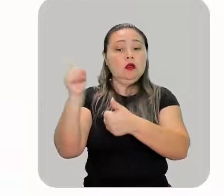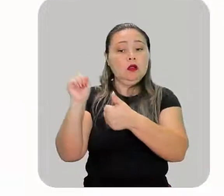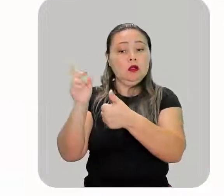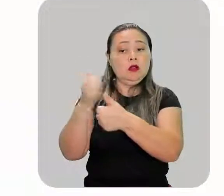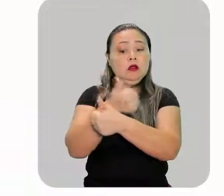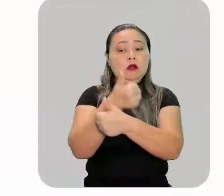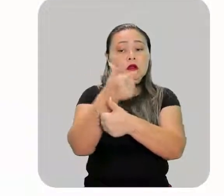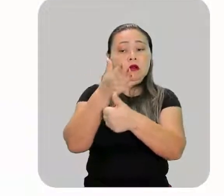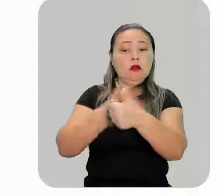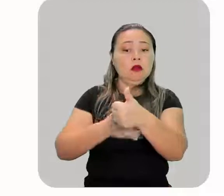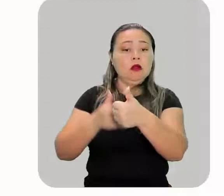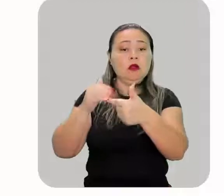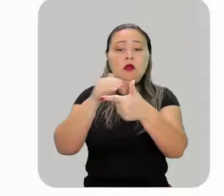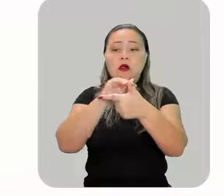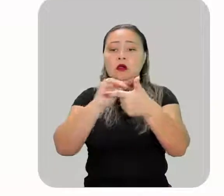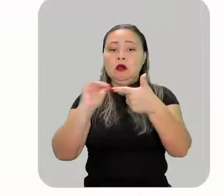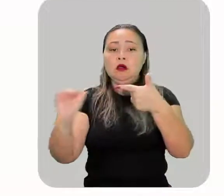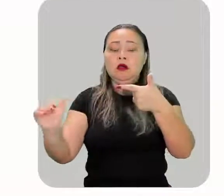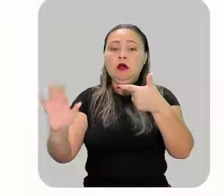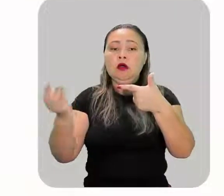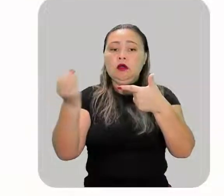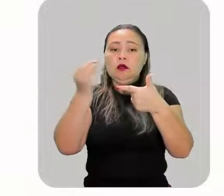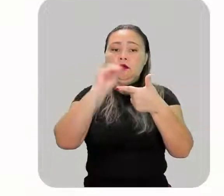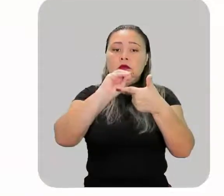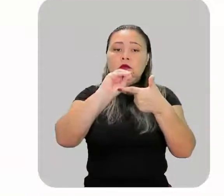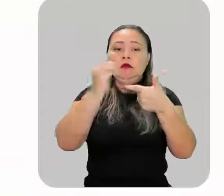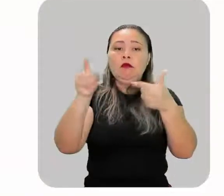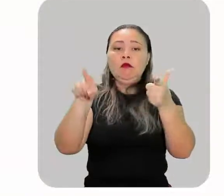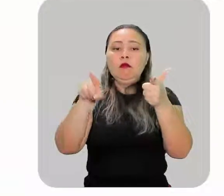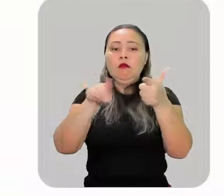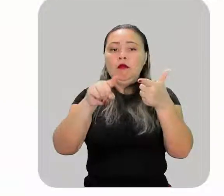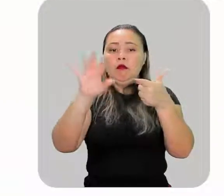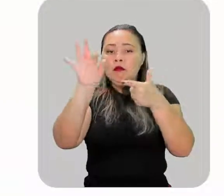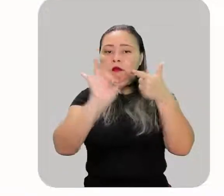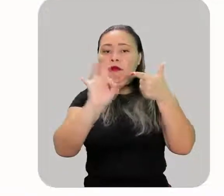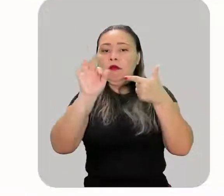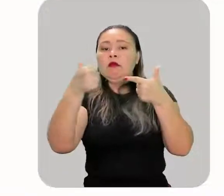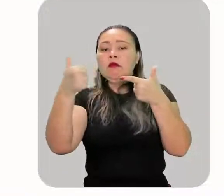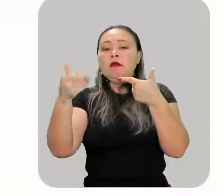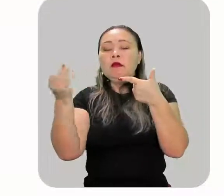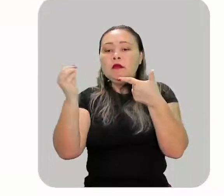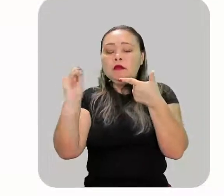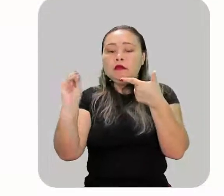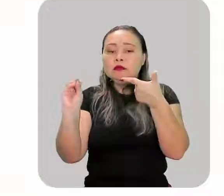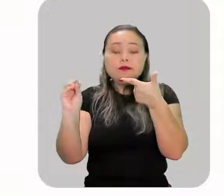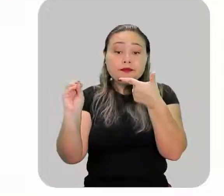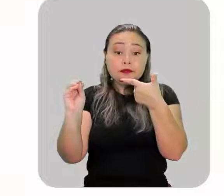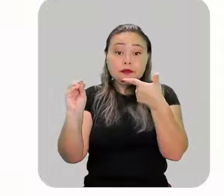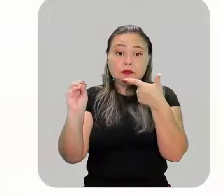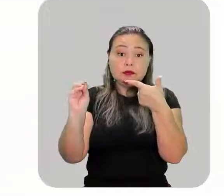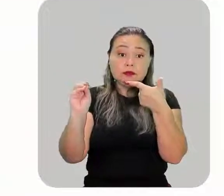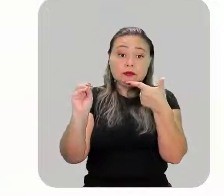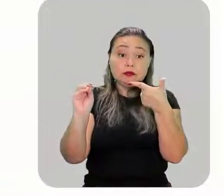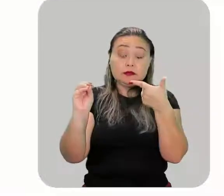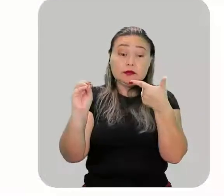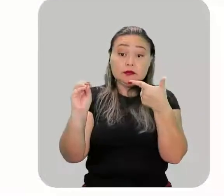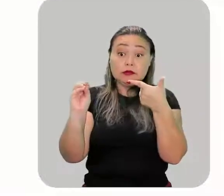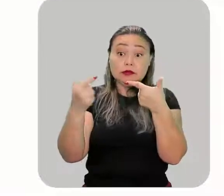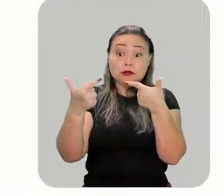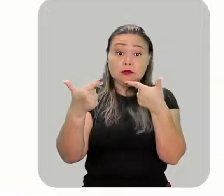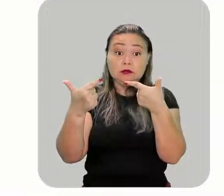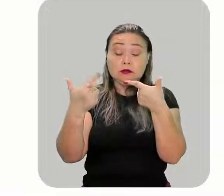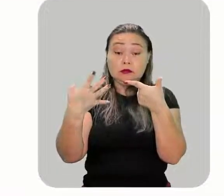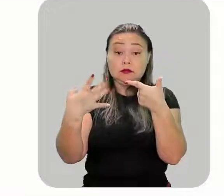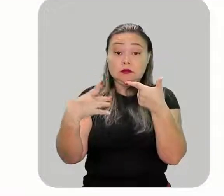ó. Repete os coeficientes numéricos. Tá em ordem? Tá, né? Tá em ordem. Olha lá, tem x ao cubo, x quadrado, tem